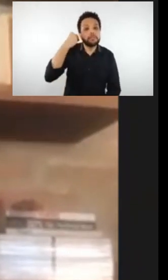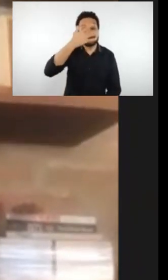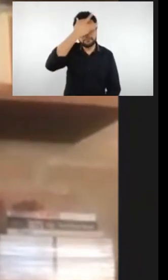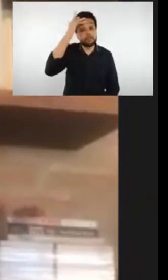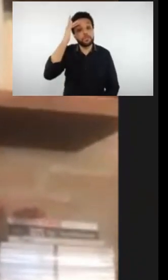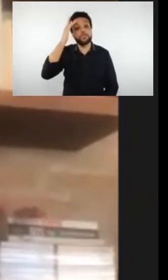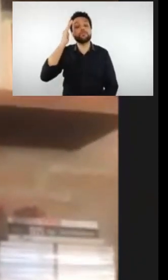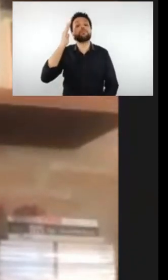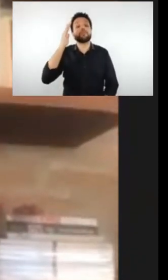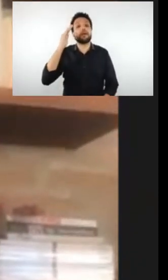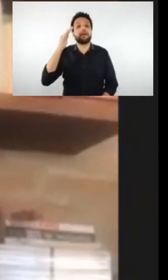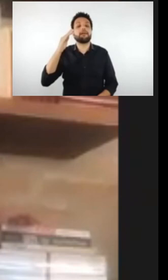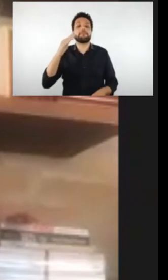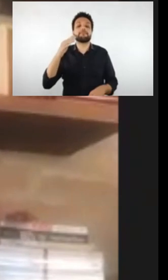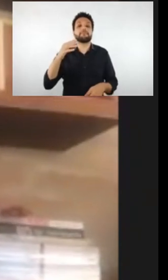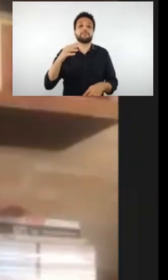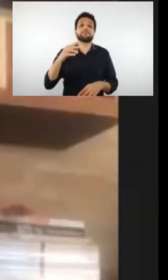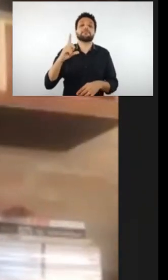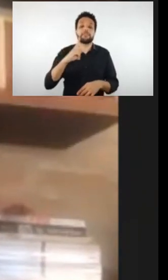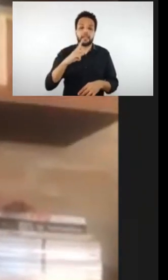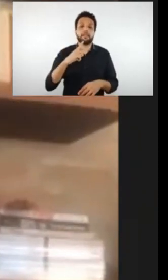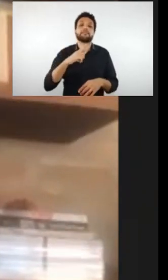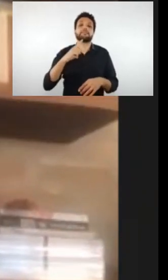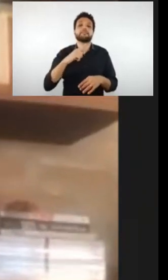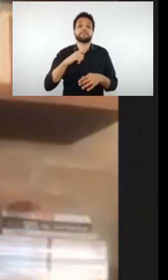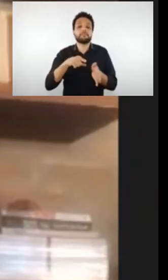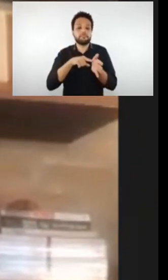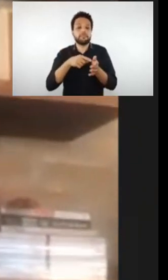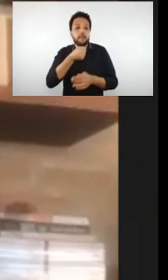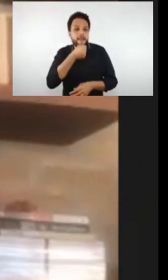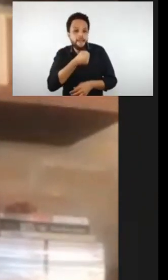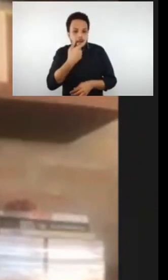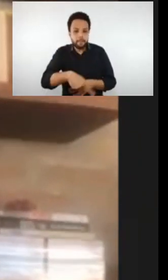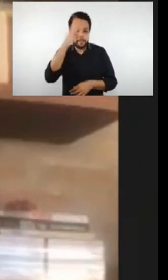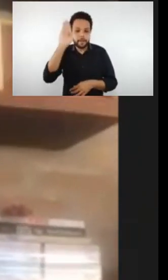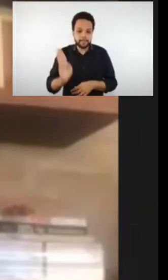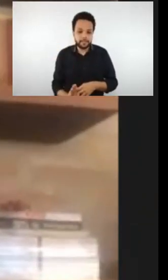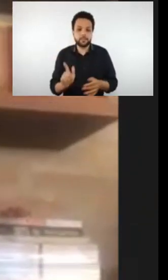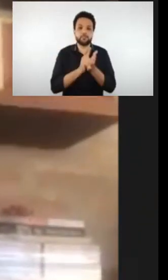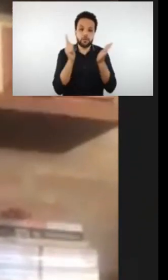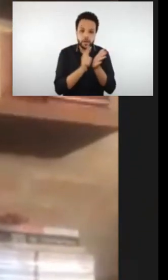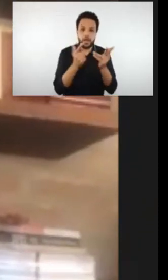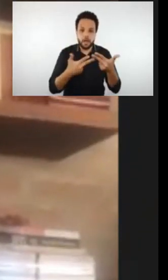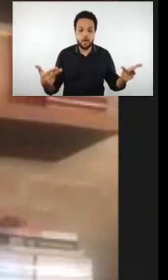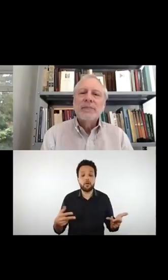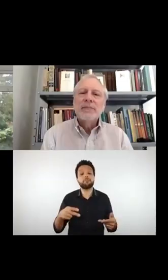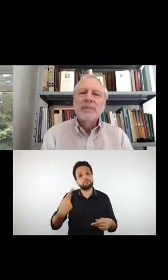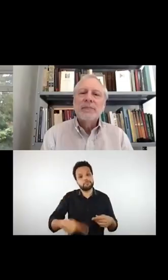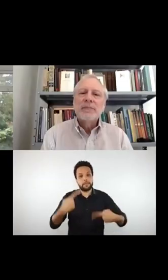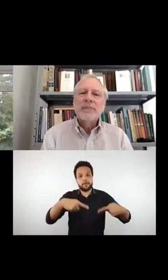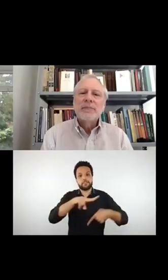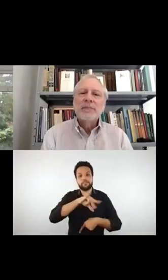de quem cobre o Brasil, dos periodistas e tudo, nós vamos poder acompanhar nesse debate. Acho que vai ser muito rico